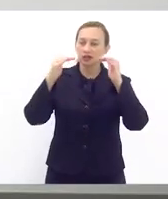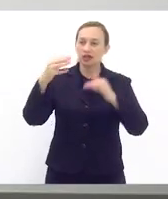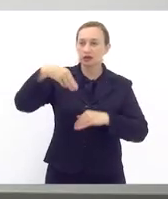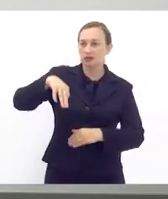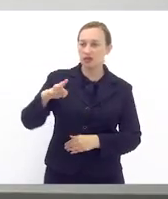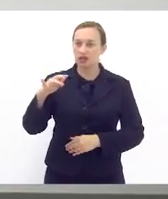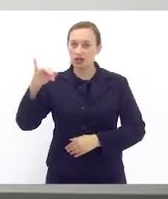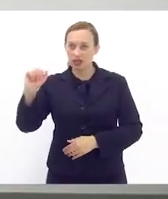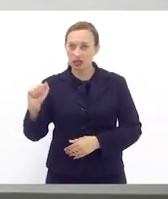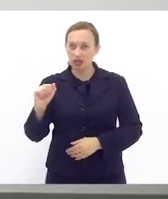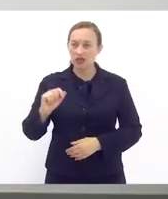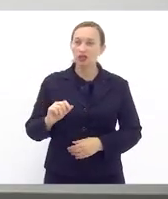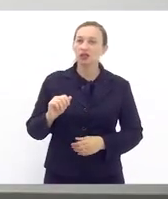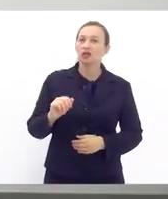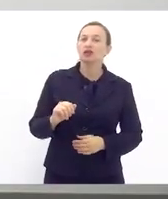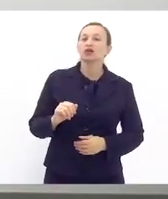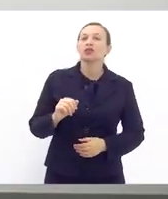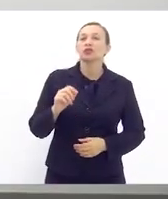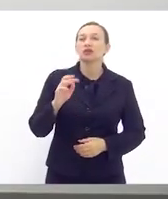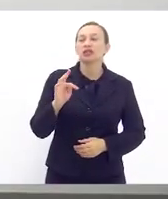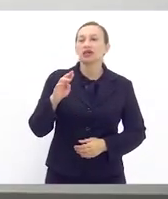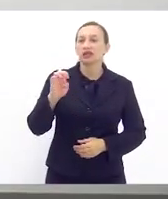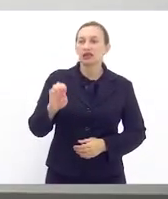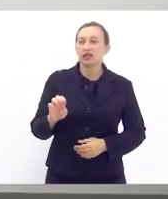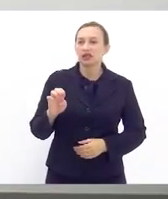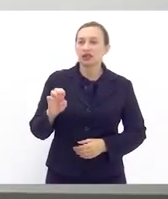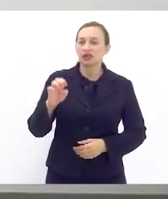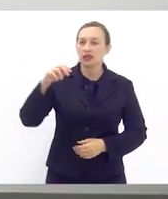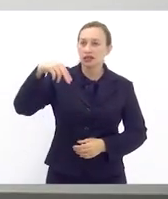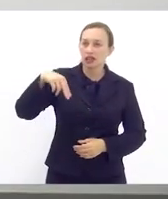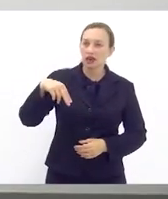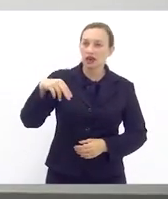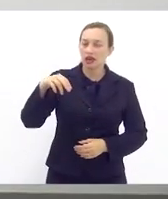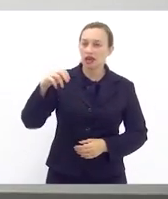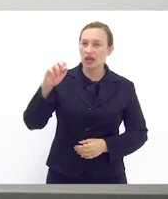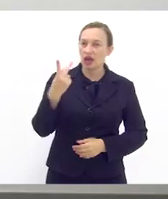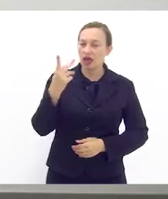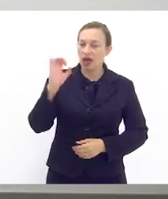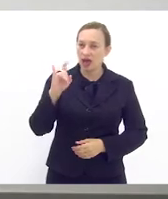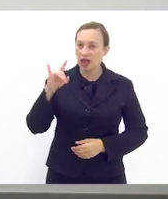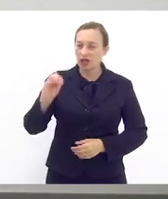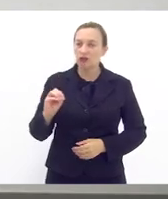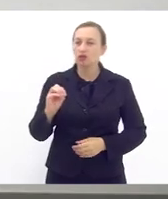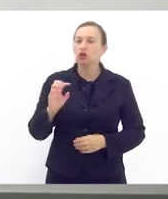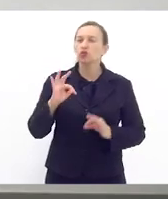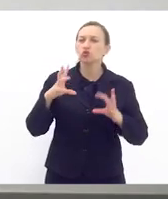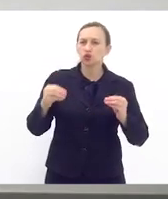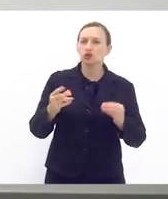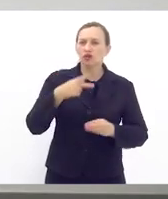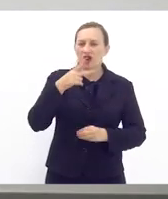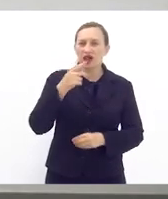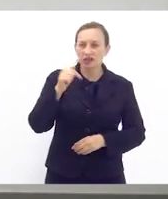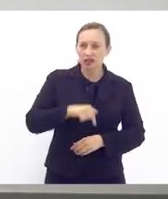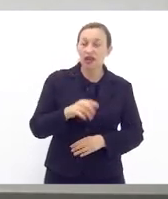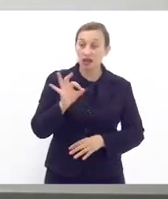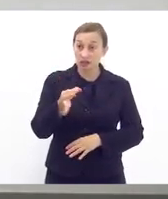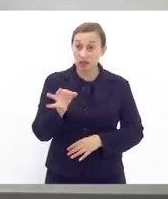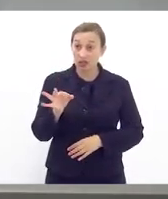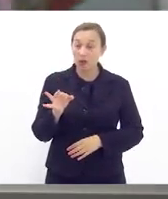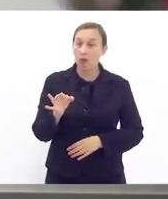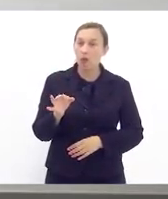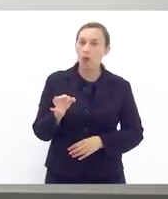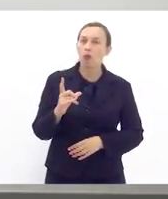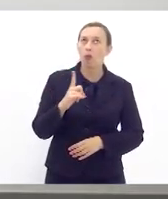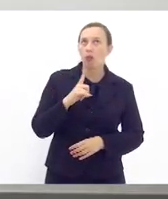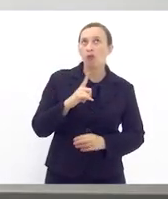da Silva e acho que de tudo que foi colocado aqui é fato que a gente tem